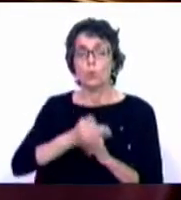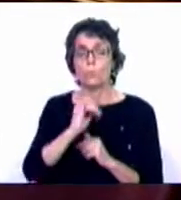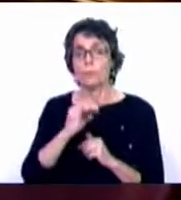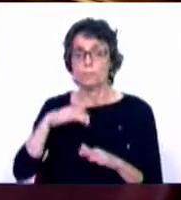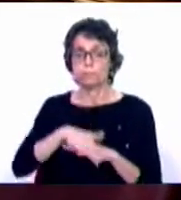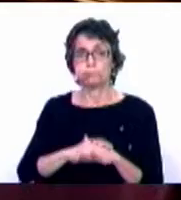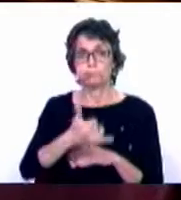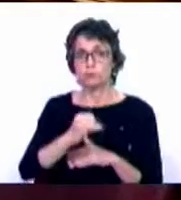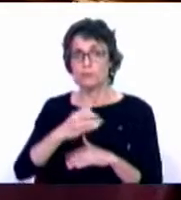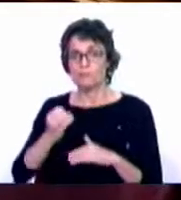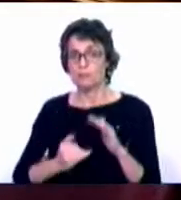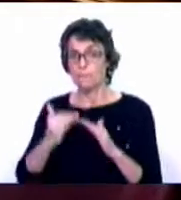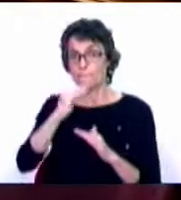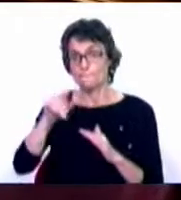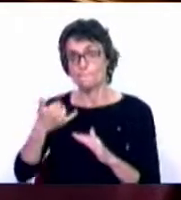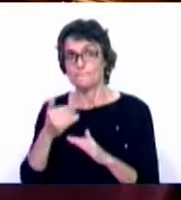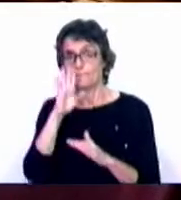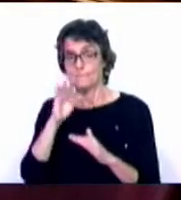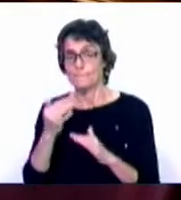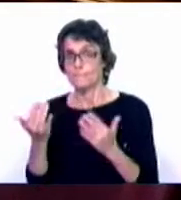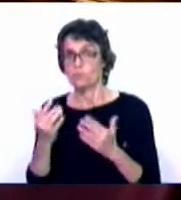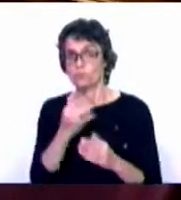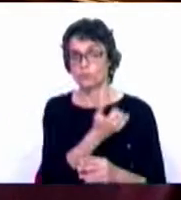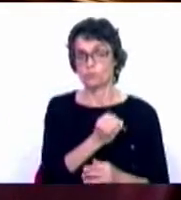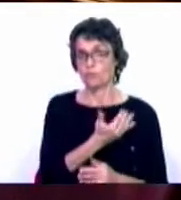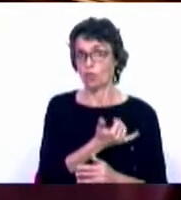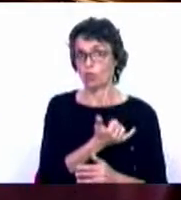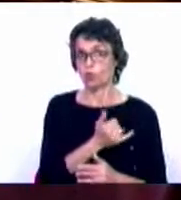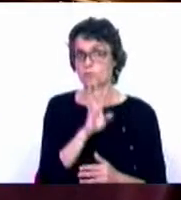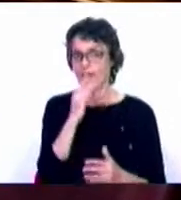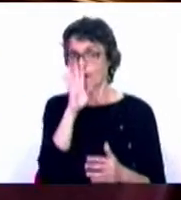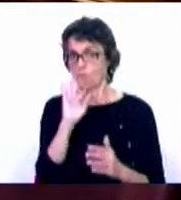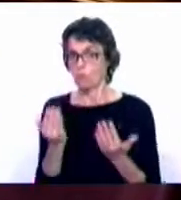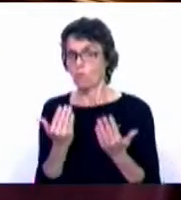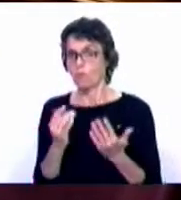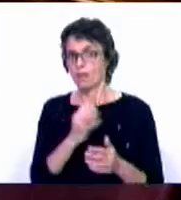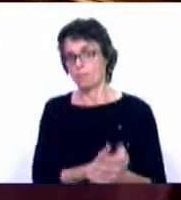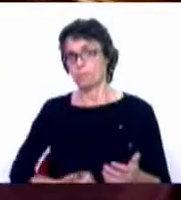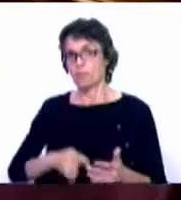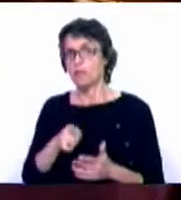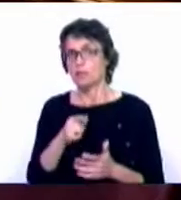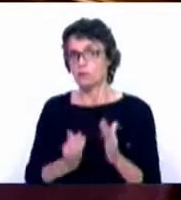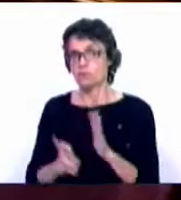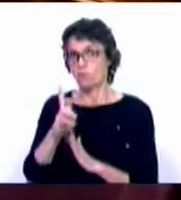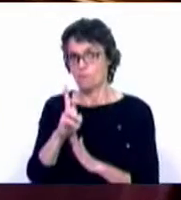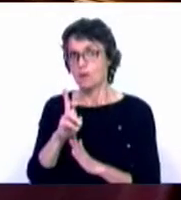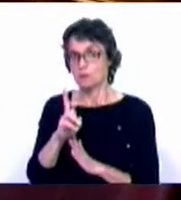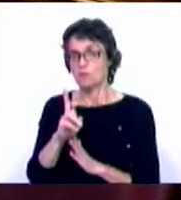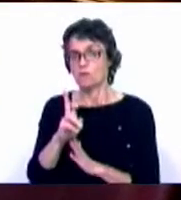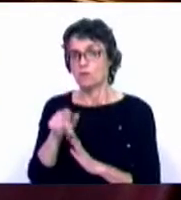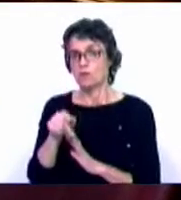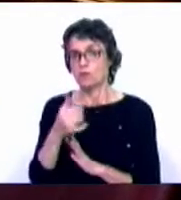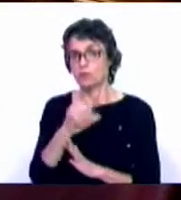foi superior à queda do PIB do ano 2012. Mas quando comparamos o desemprego, o aumento do desemprego em